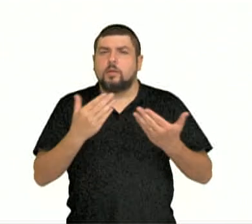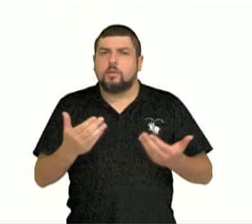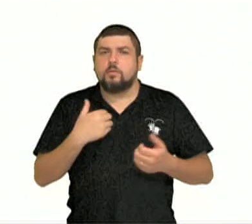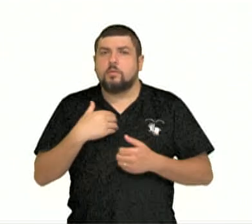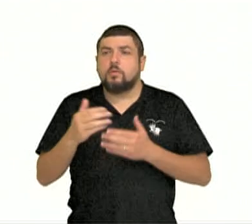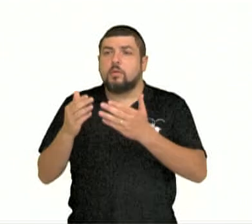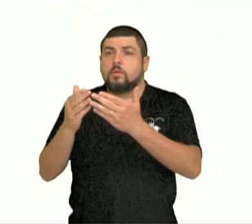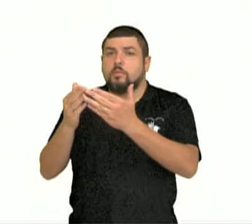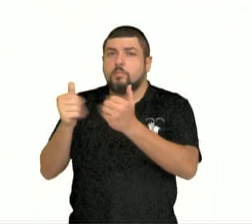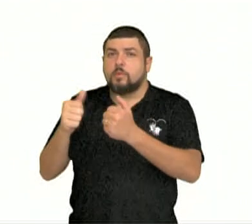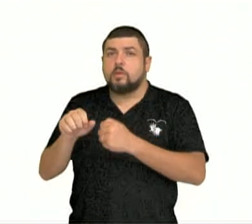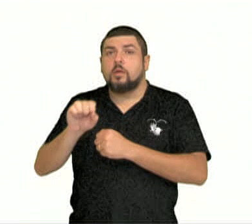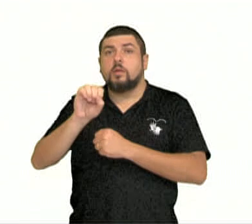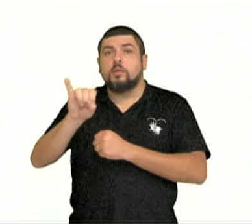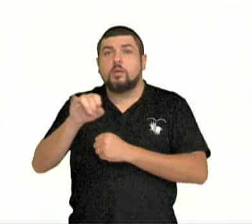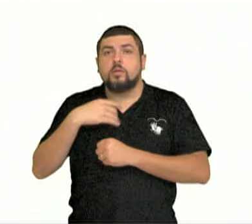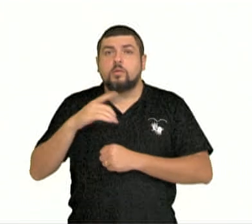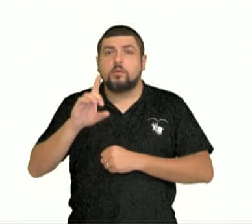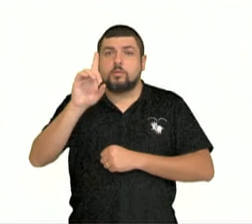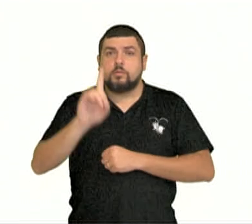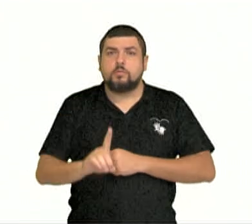ó, Carta de Reivindicação.